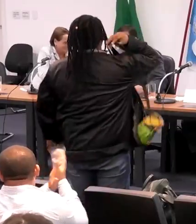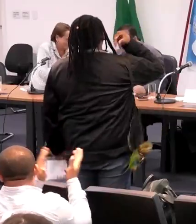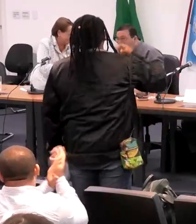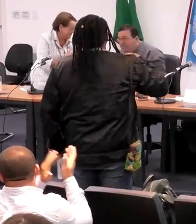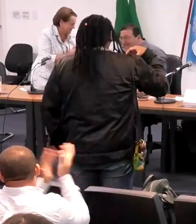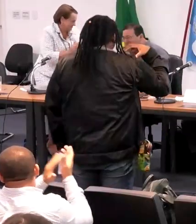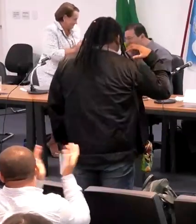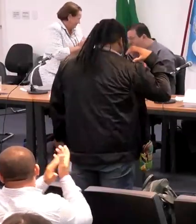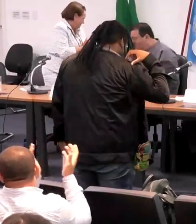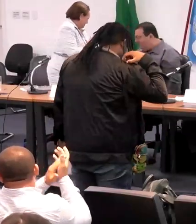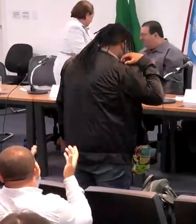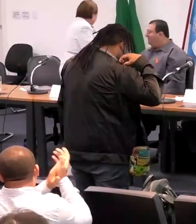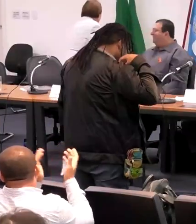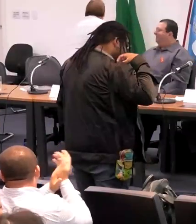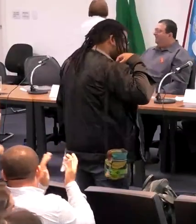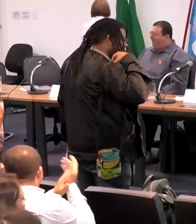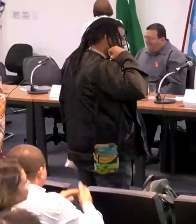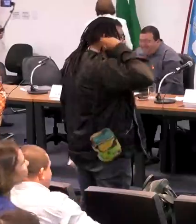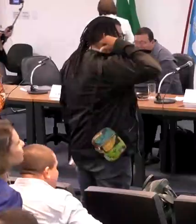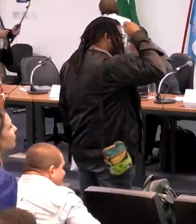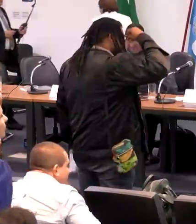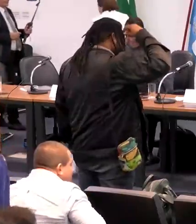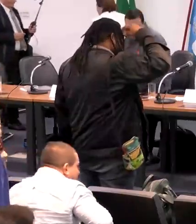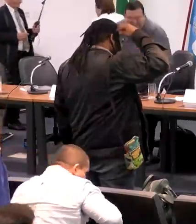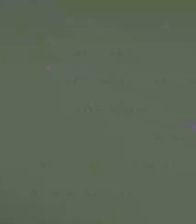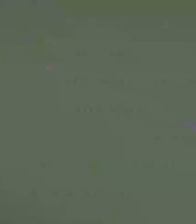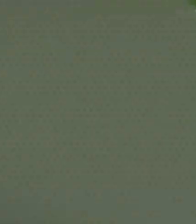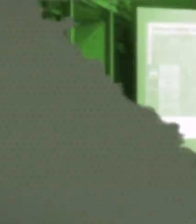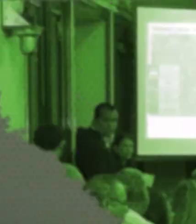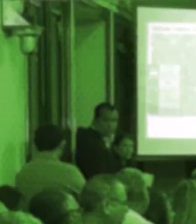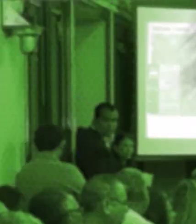valeu gente muito obrigado